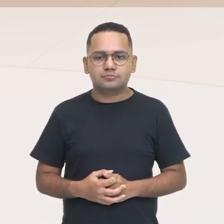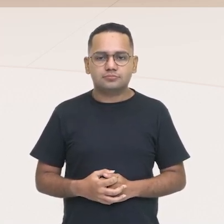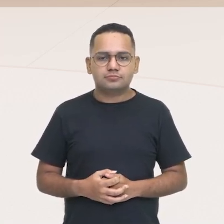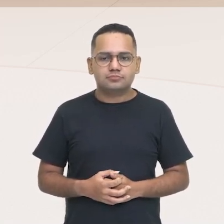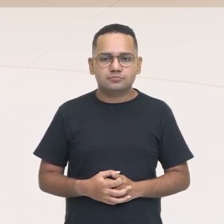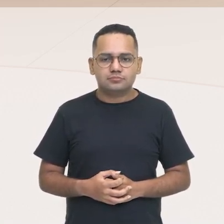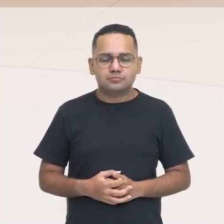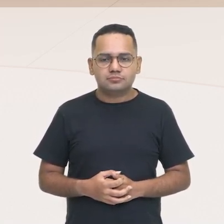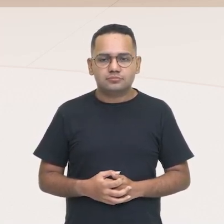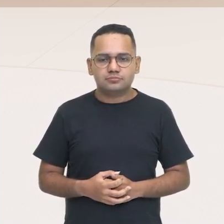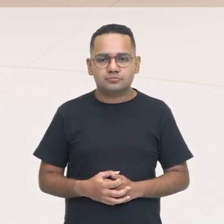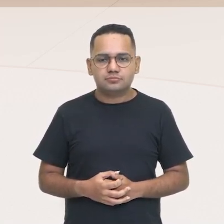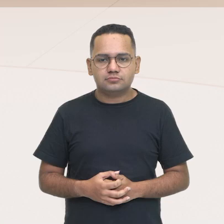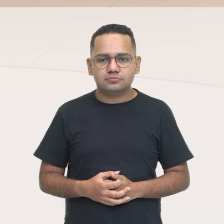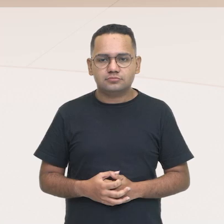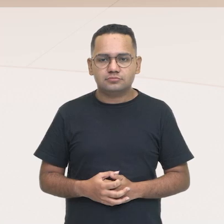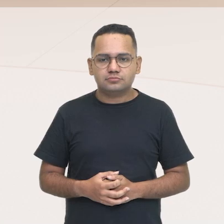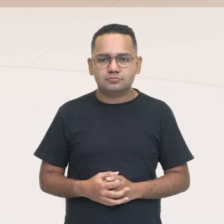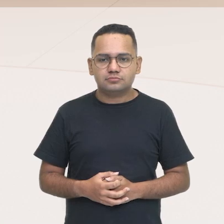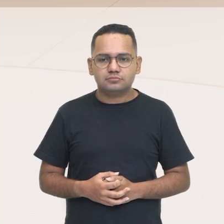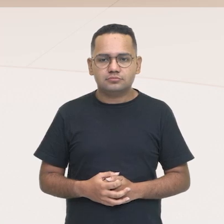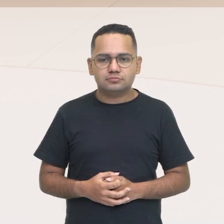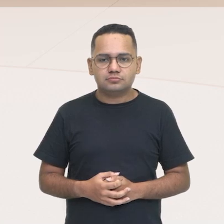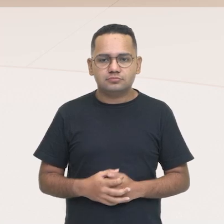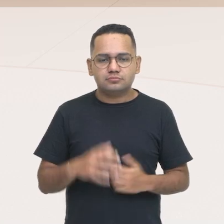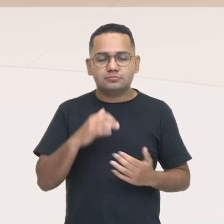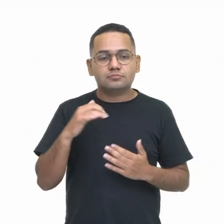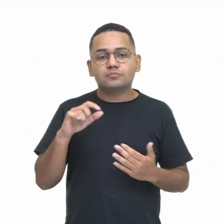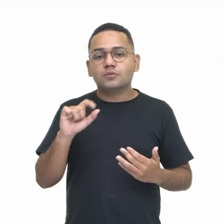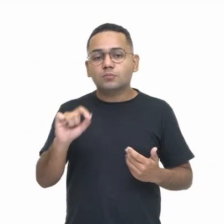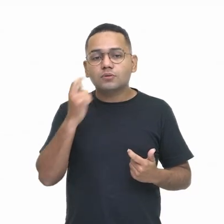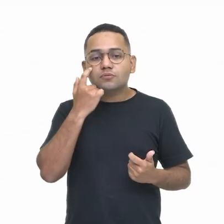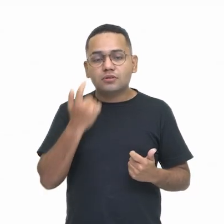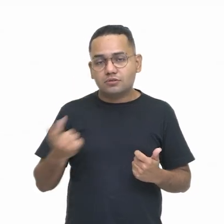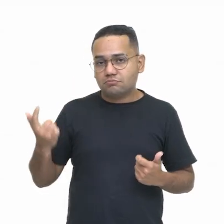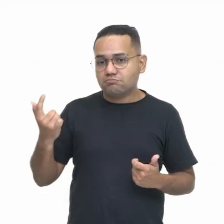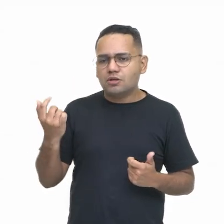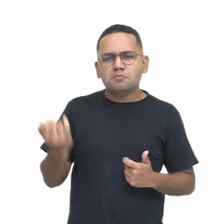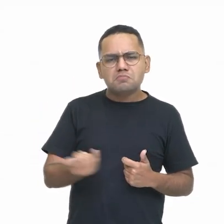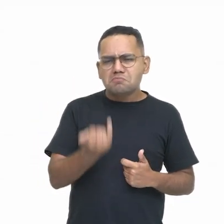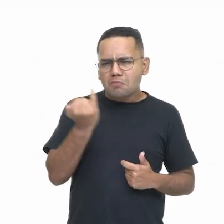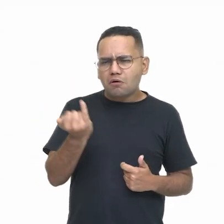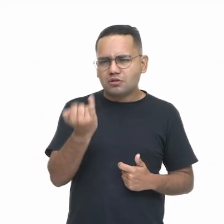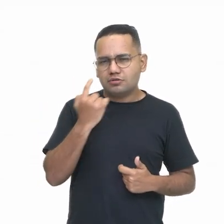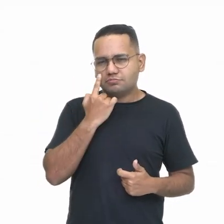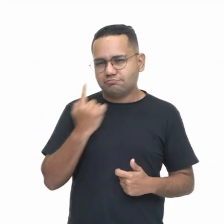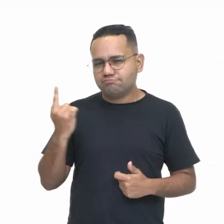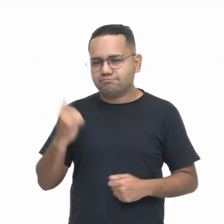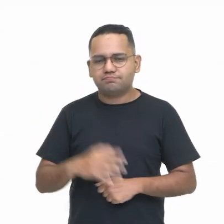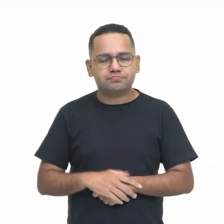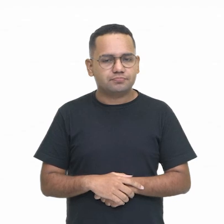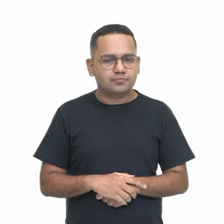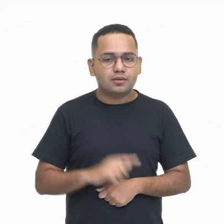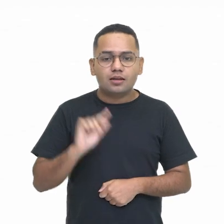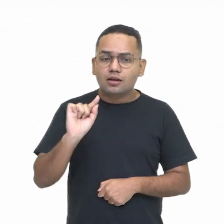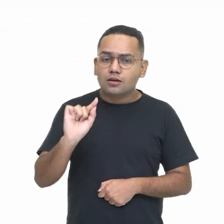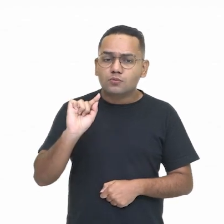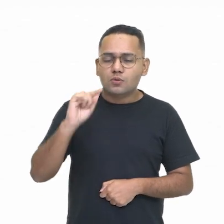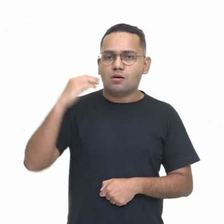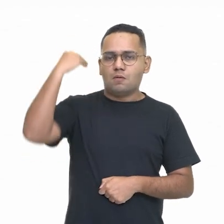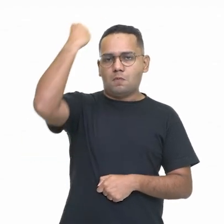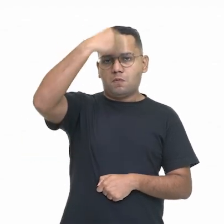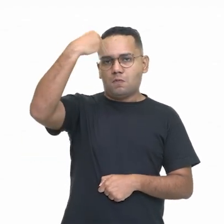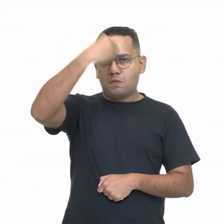muito importante, que é o processo de mumificação. Olha lá, vamos ver. Olha só, né, a